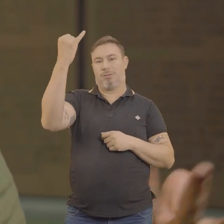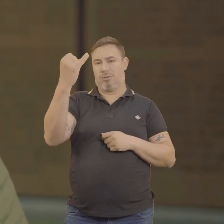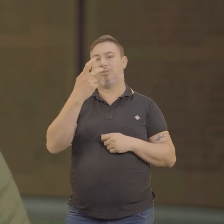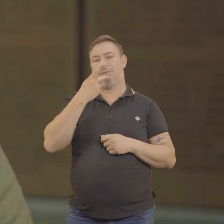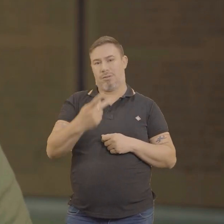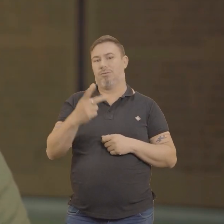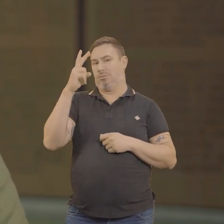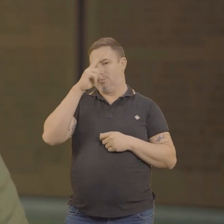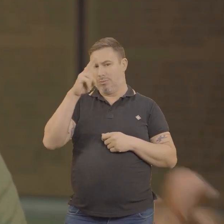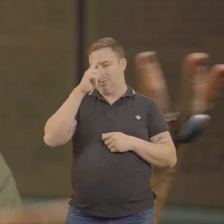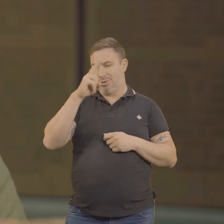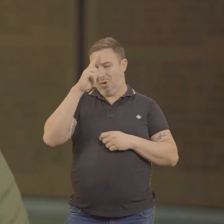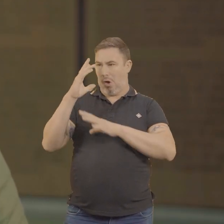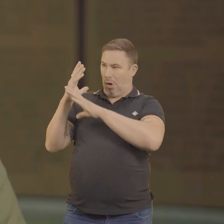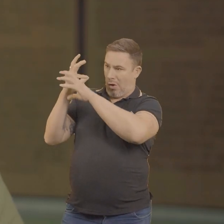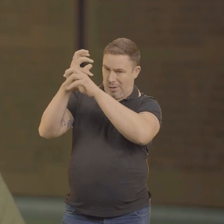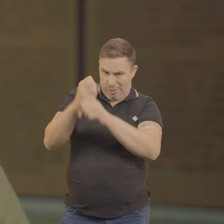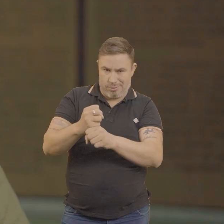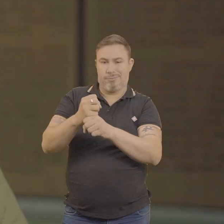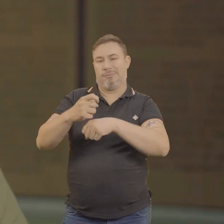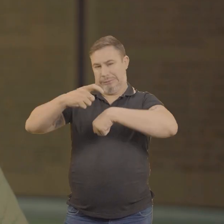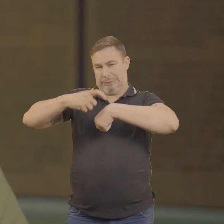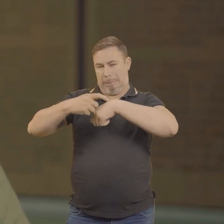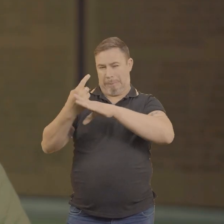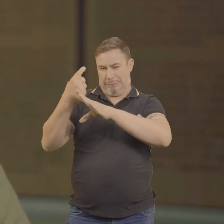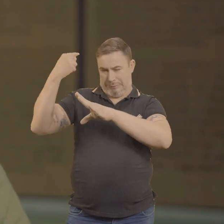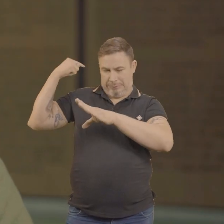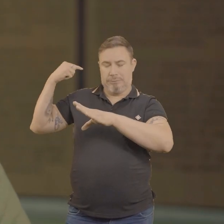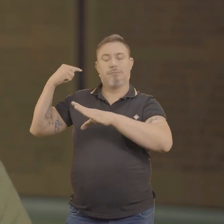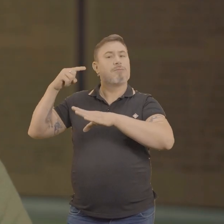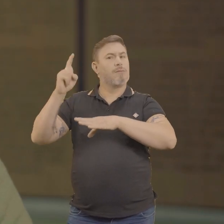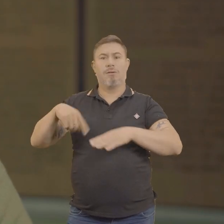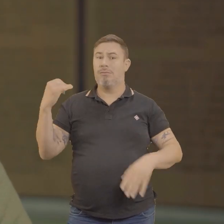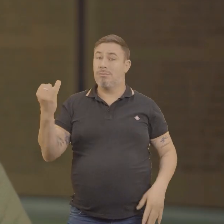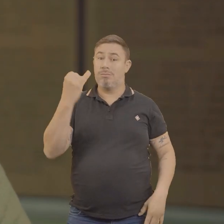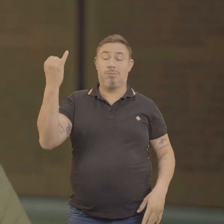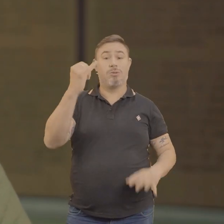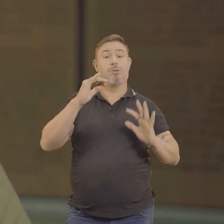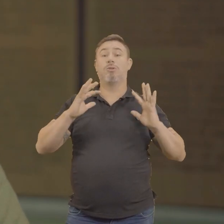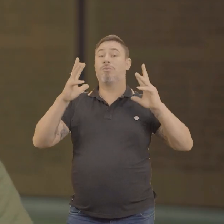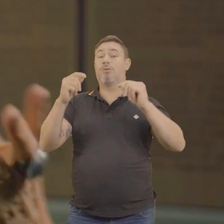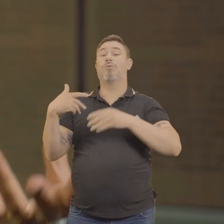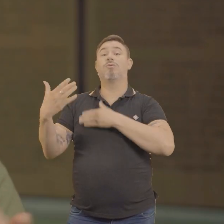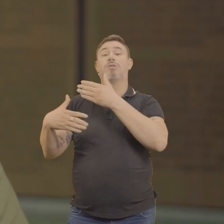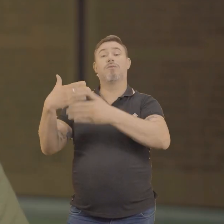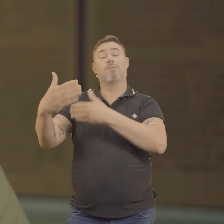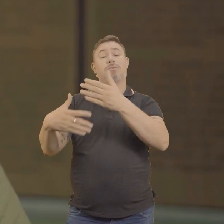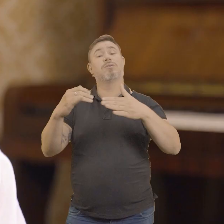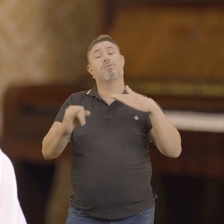de um legado histórico, né, de um tempo anterior, é fundamental para todo o desenvolvimento